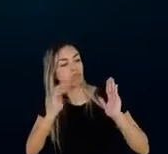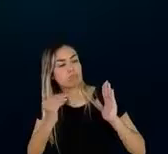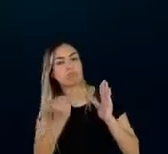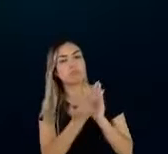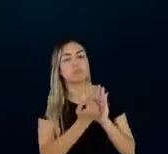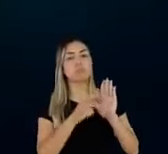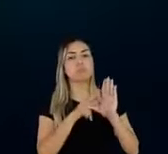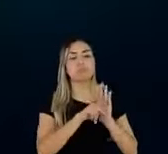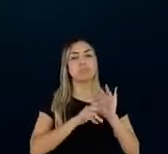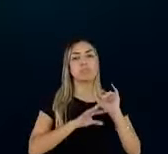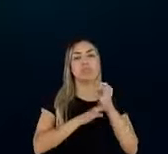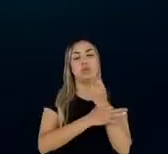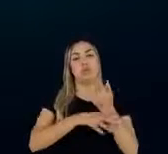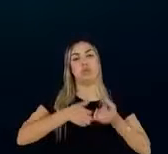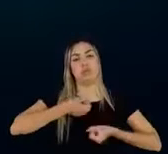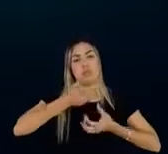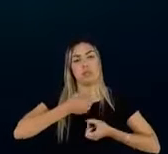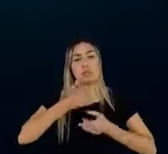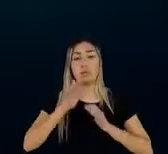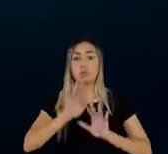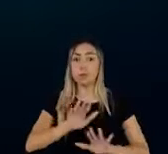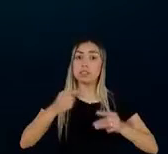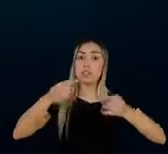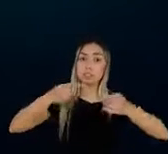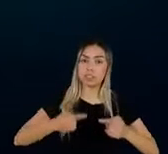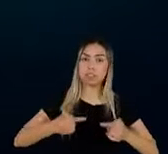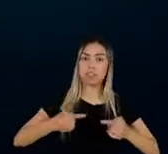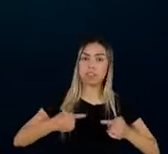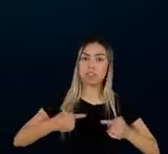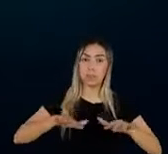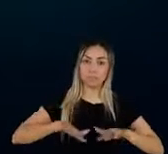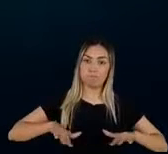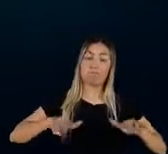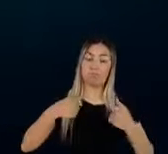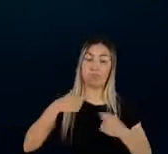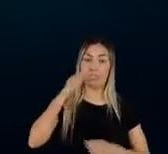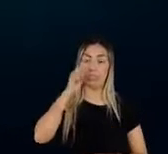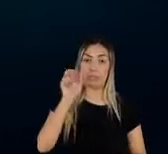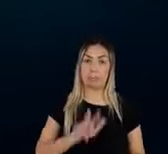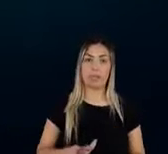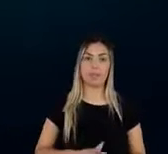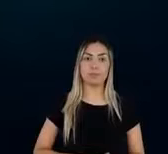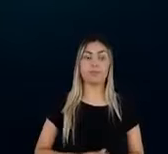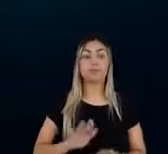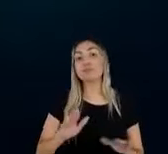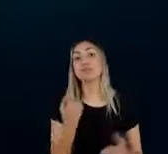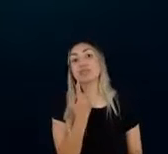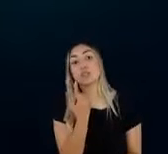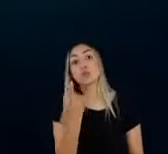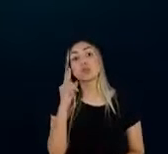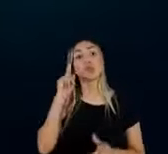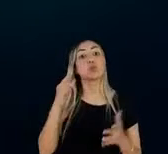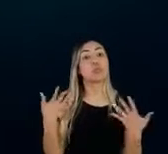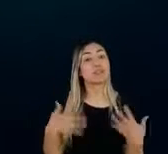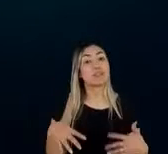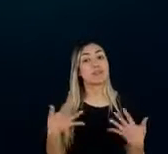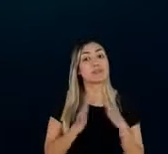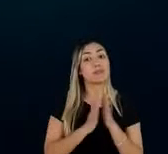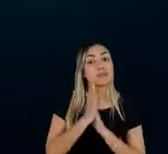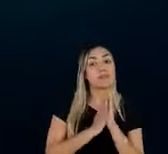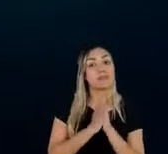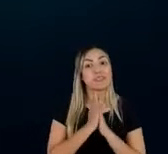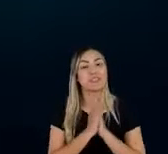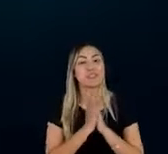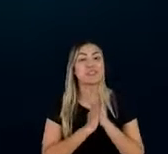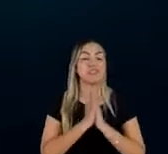dados e assim por diante mas esse é um Desafio que eu acho que o setor tem que ficar de olho e por fim a última tendência né para gente fechar esse